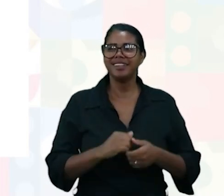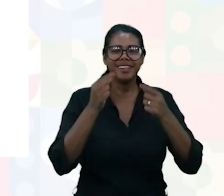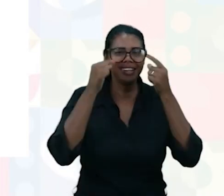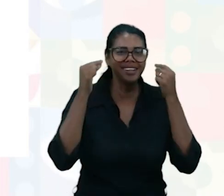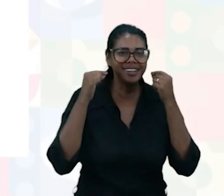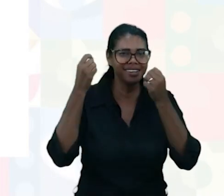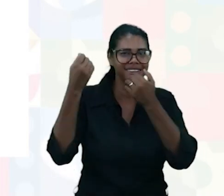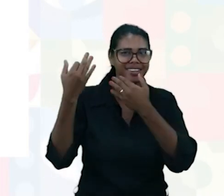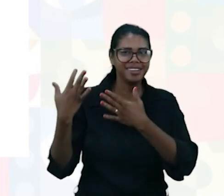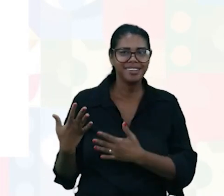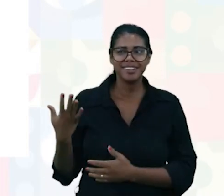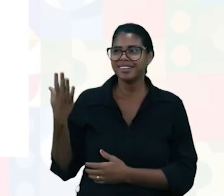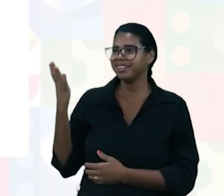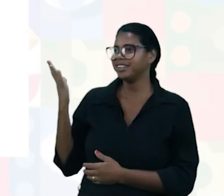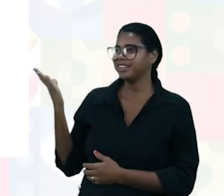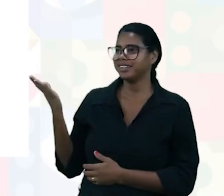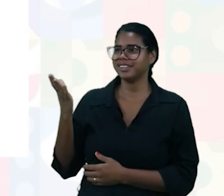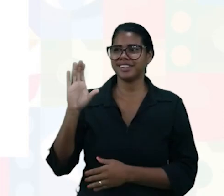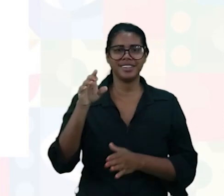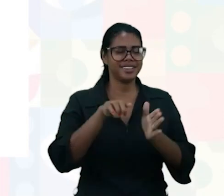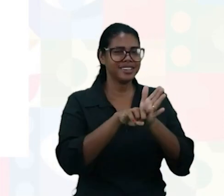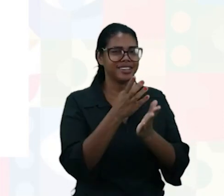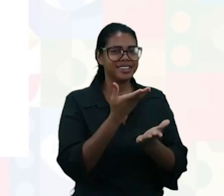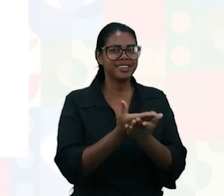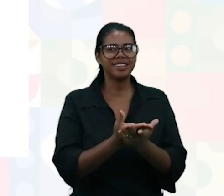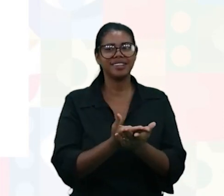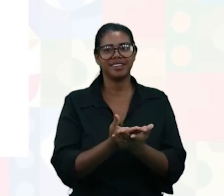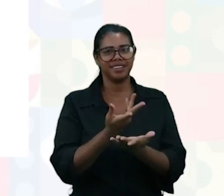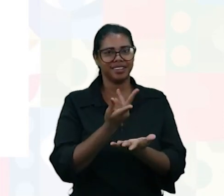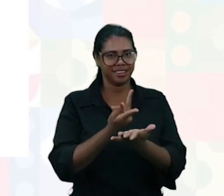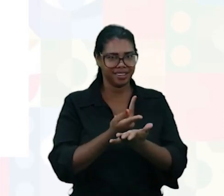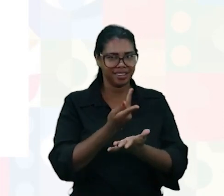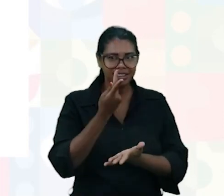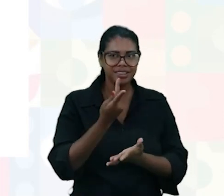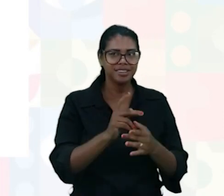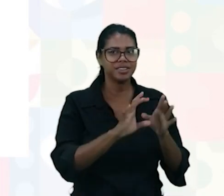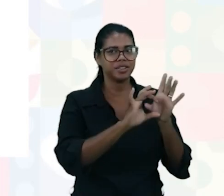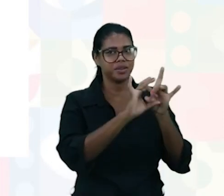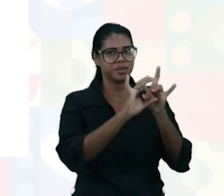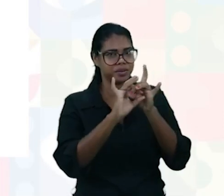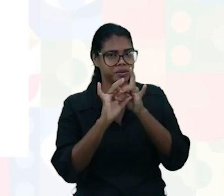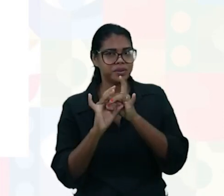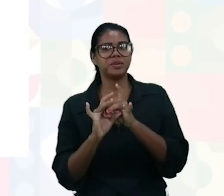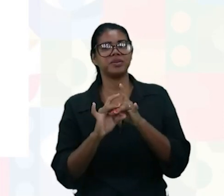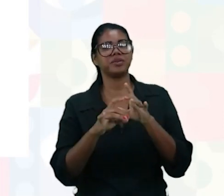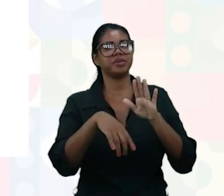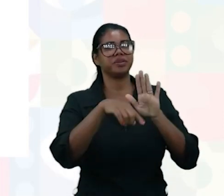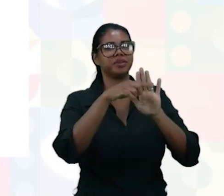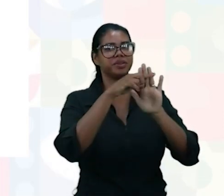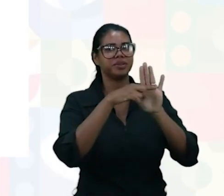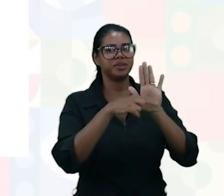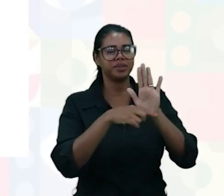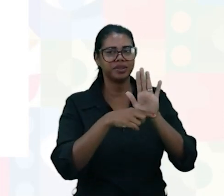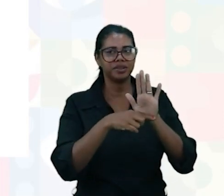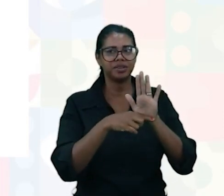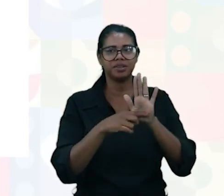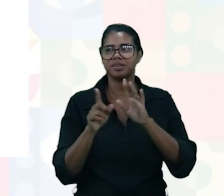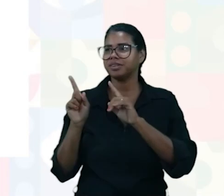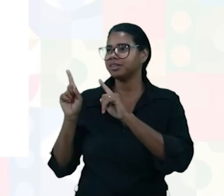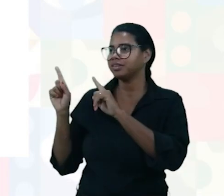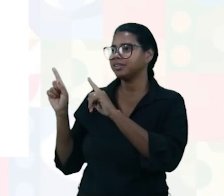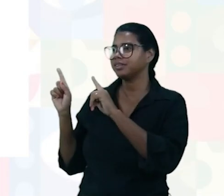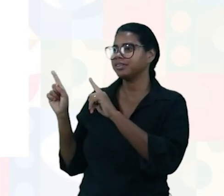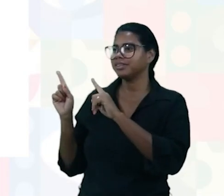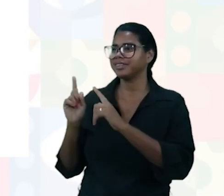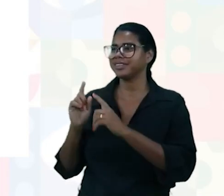uma fofoquinha científica que aconteceu justamente nesse contexto de classificação, que é o carinha ali em tela,